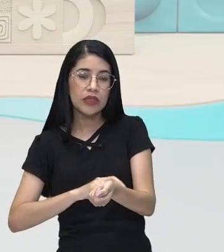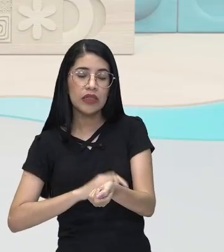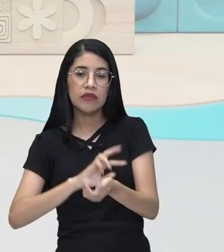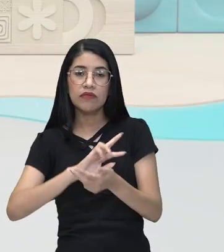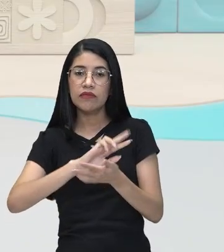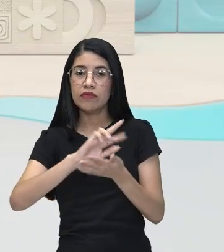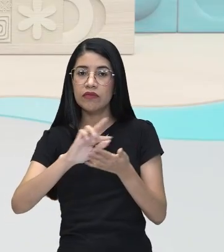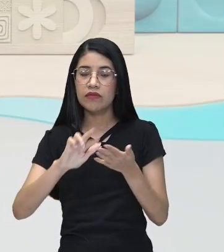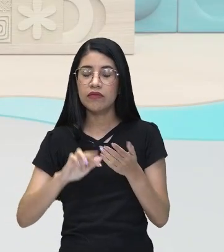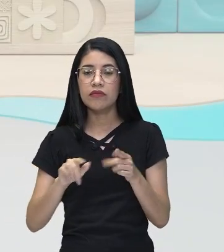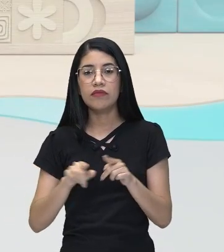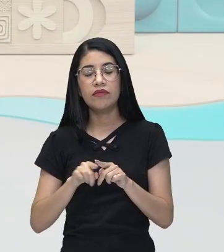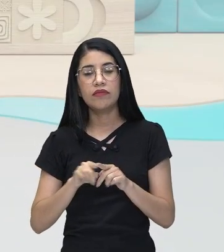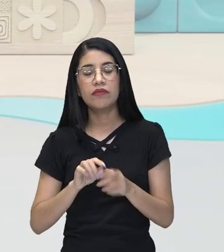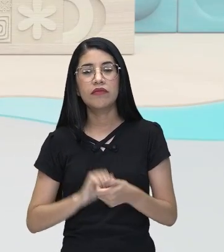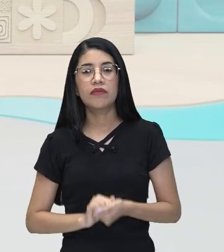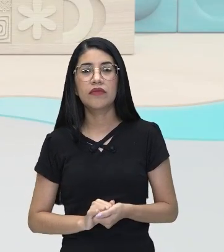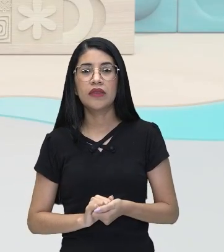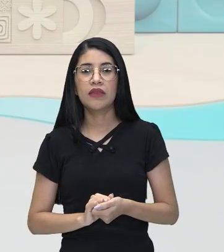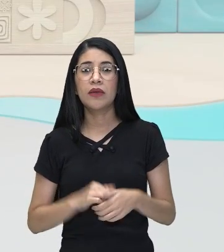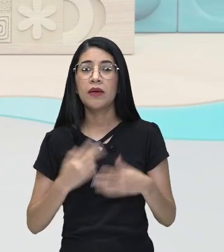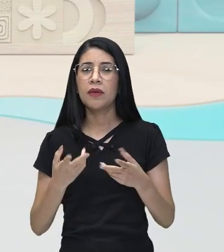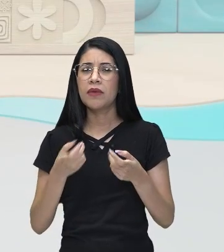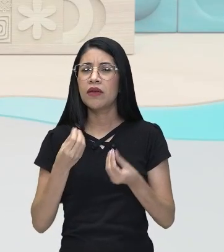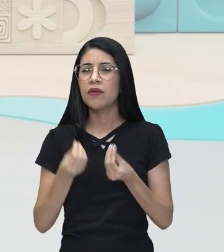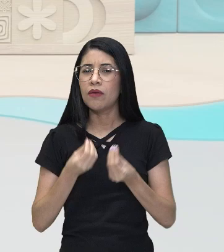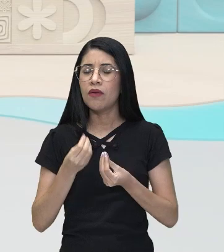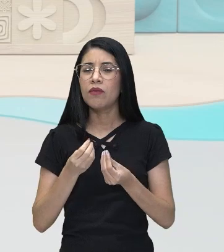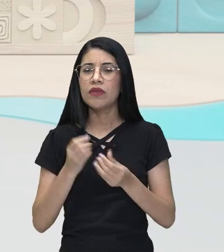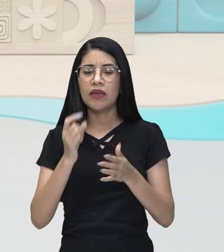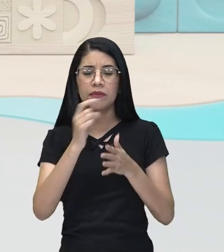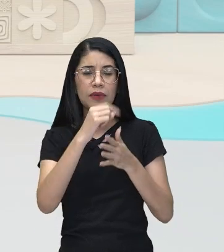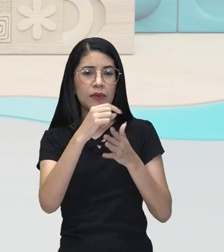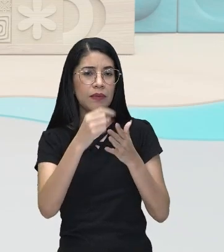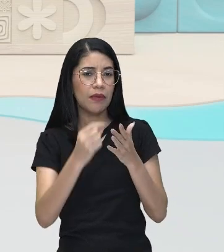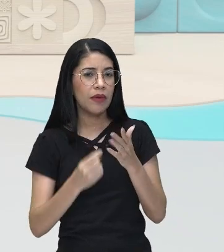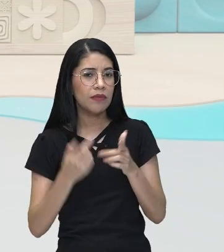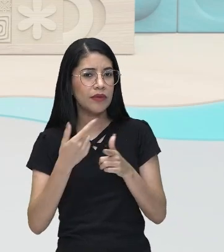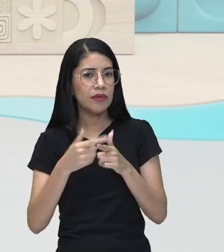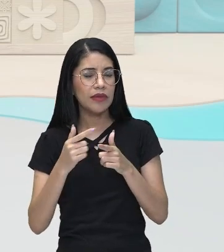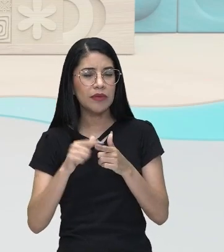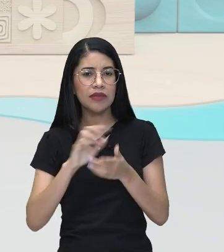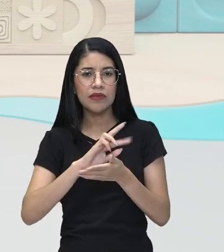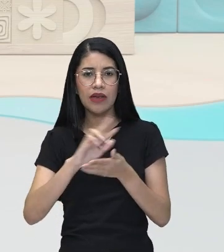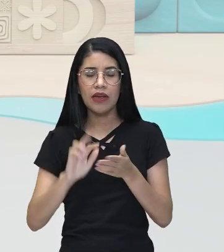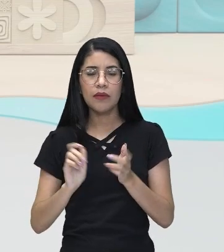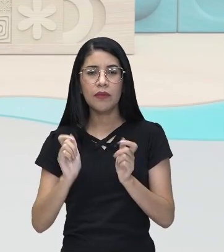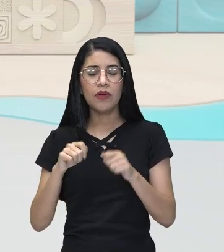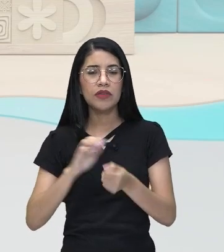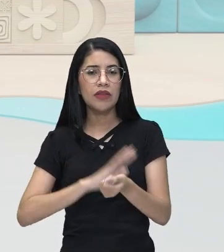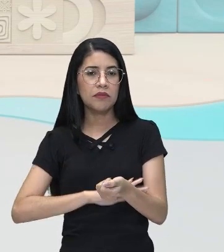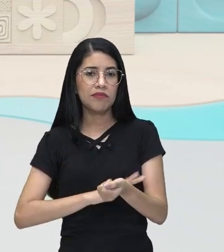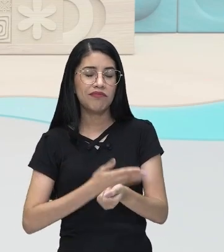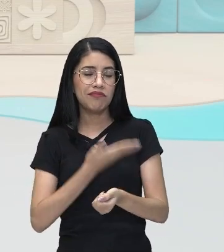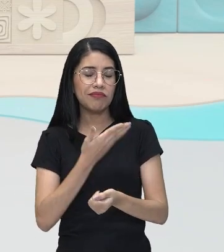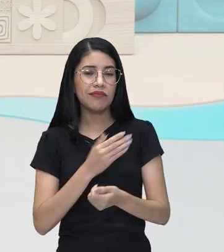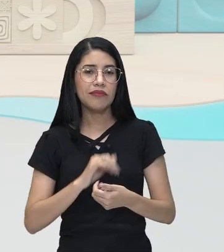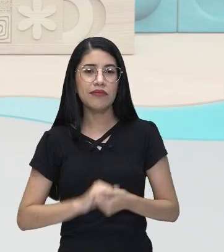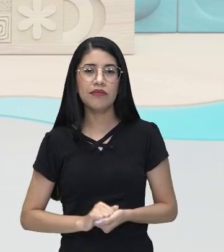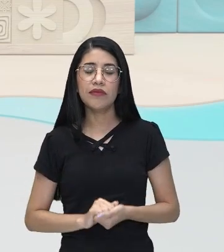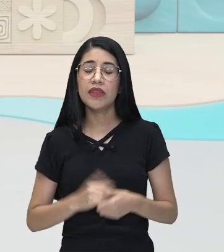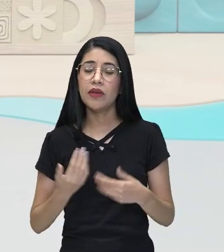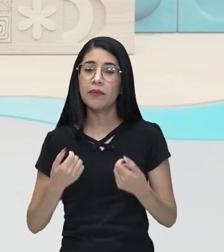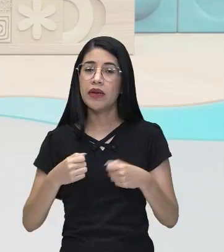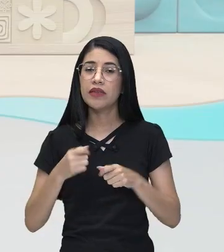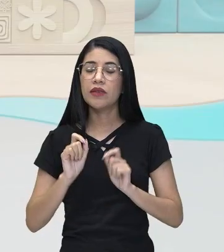aí como é que a pressão arterial pode causar muitos problemas. Então, gente, por favor, é bom de